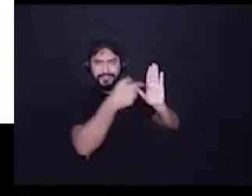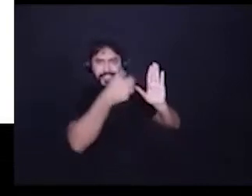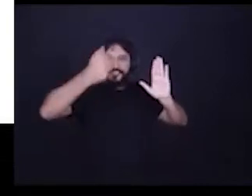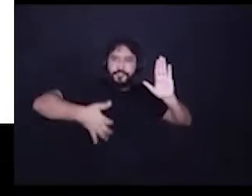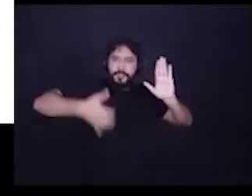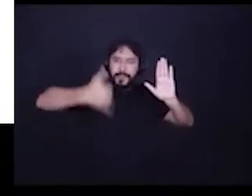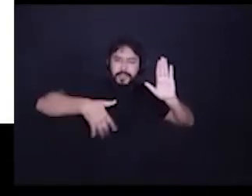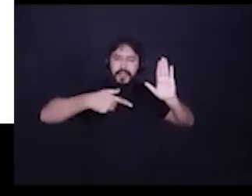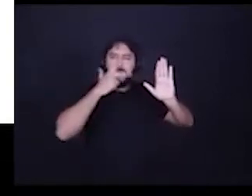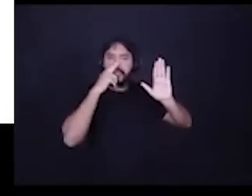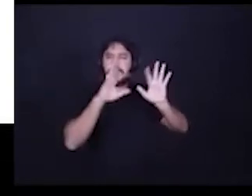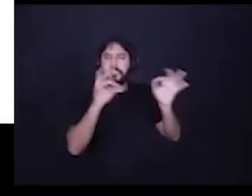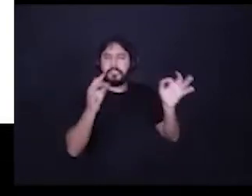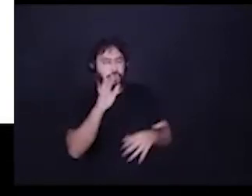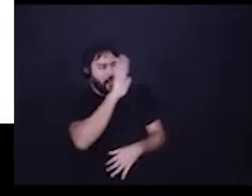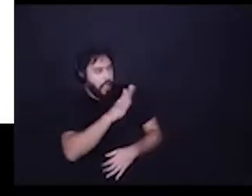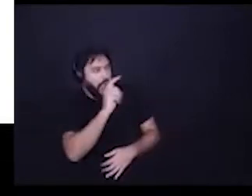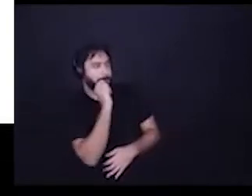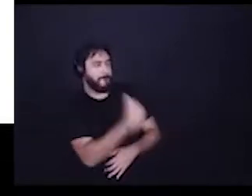mais simples para a gente.